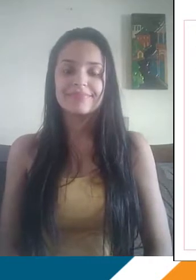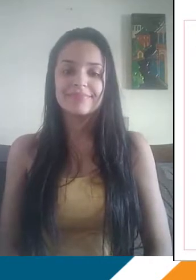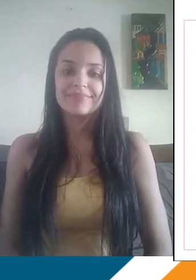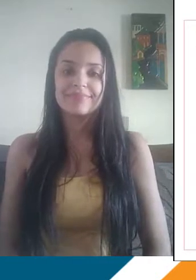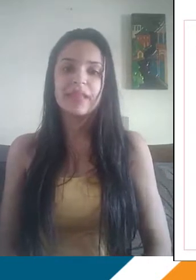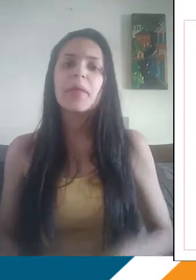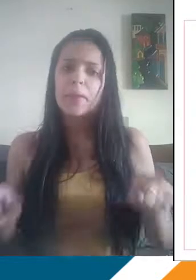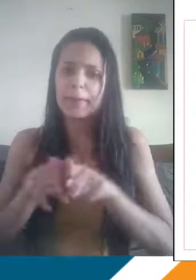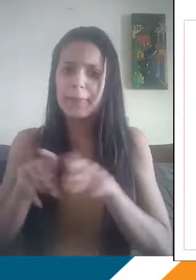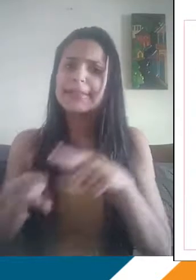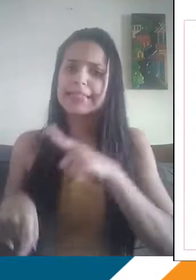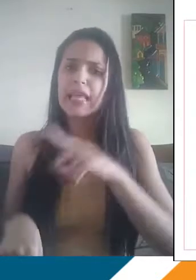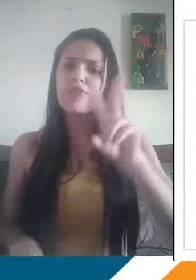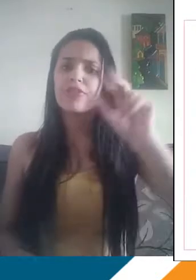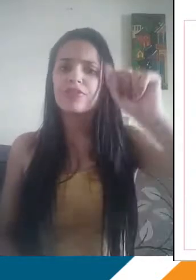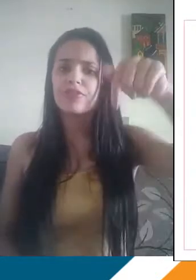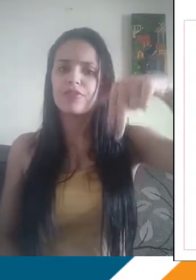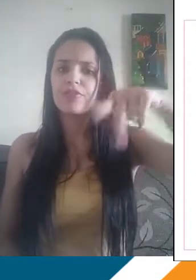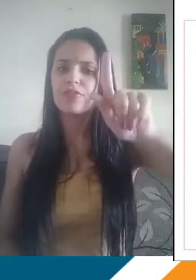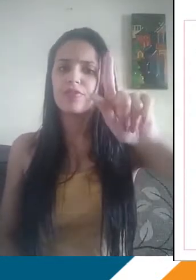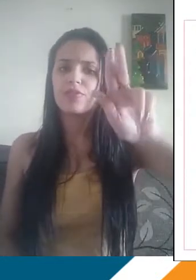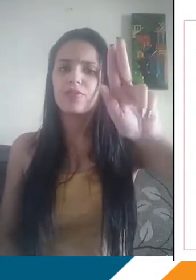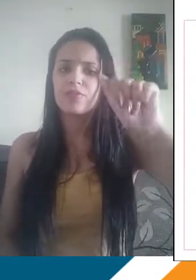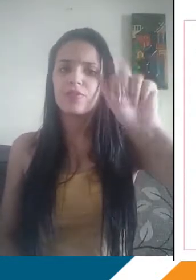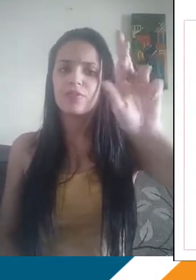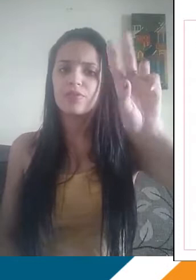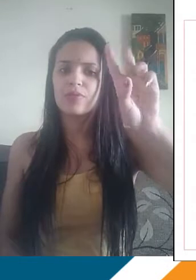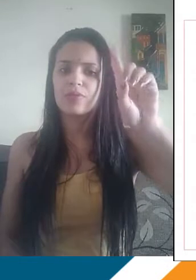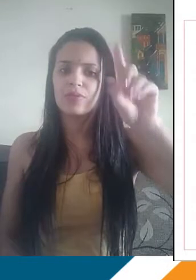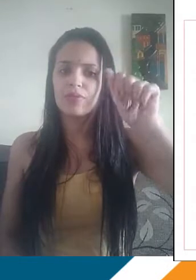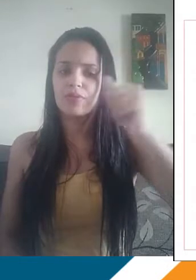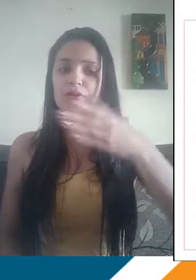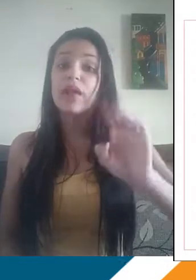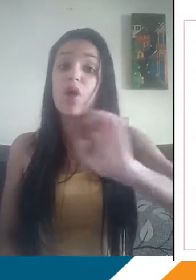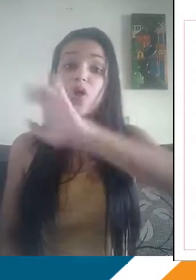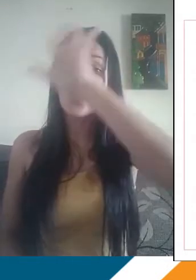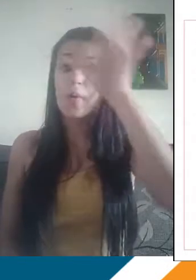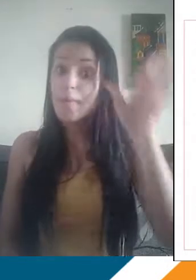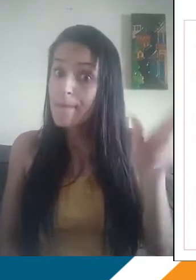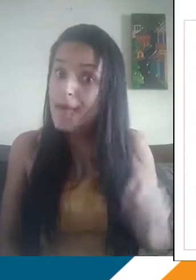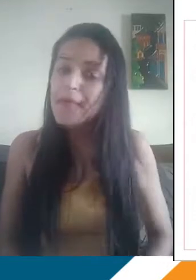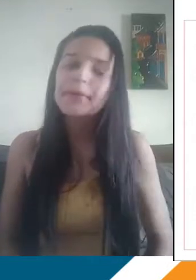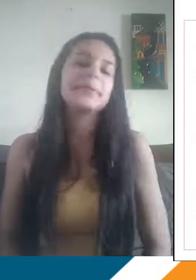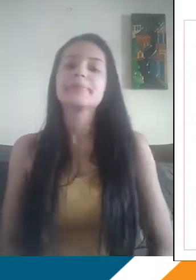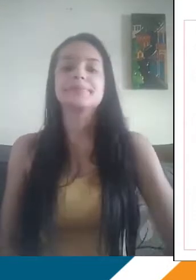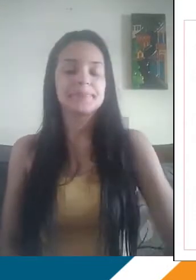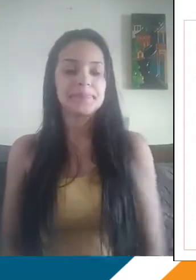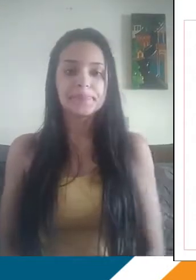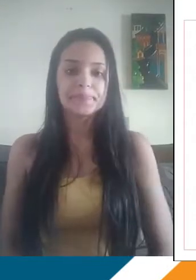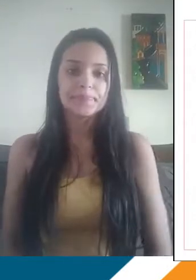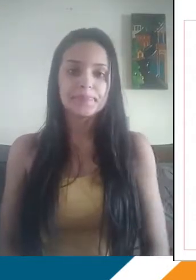acabamos de ver. Além disso, temos que nos lembrar que havia uma intensa defesa da liberdade de